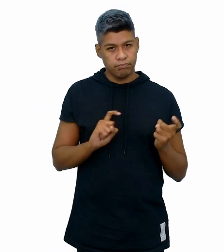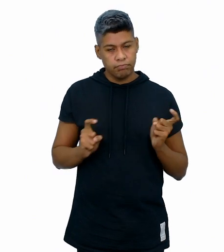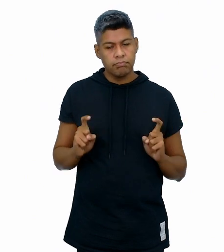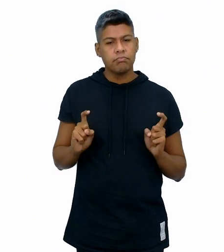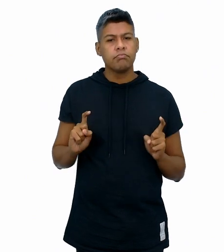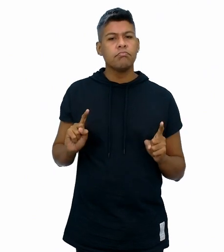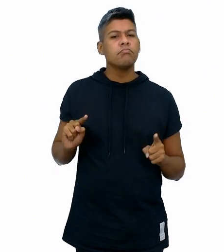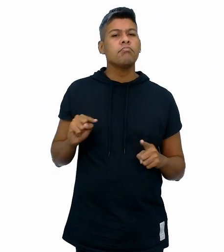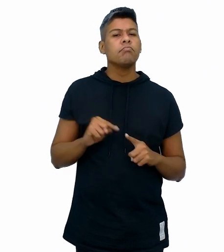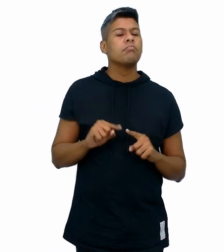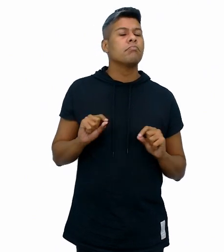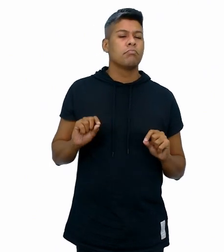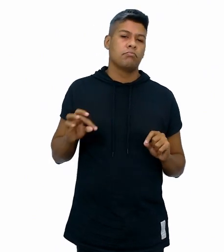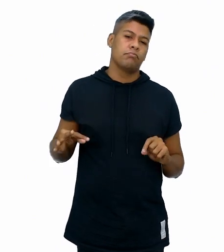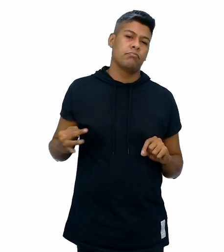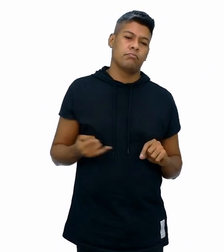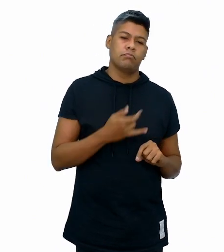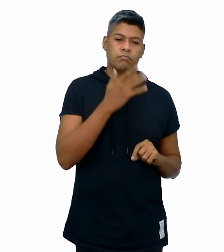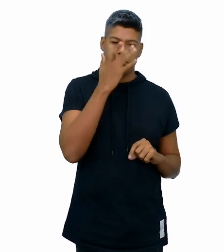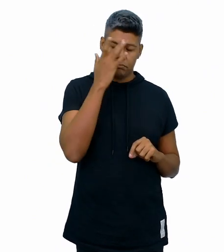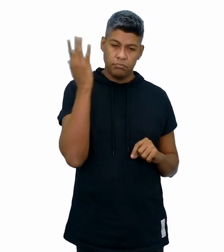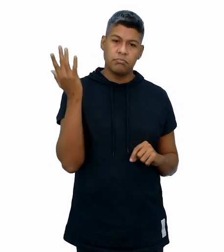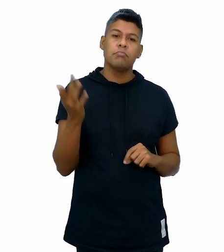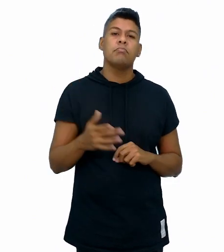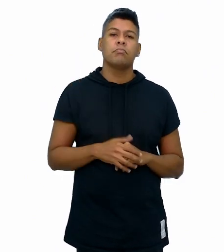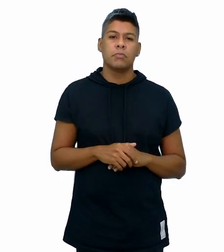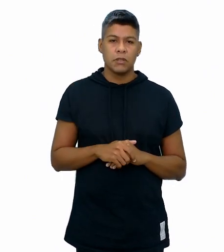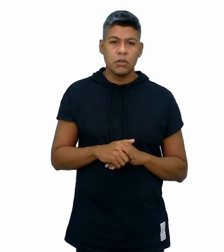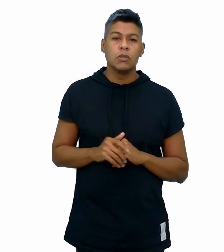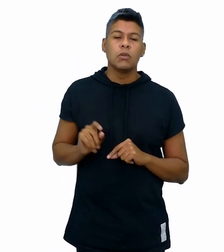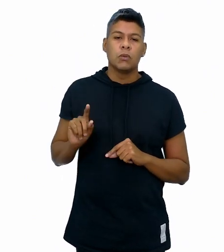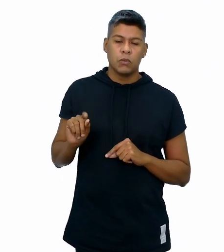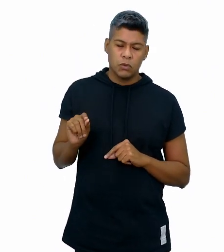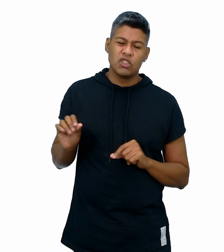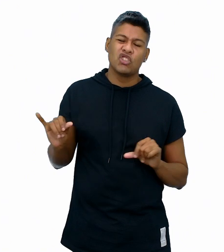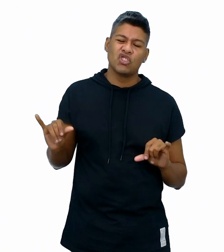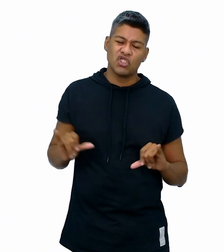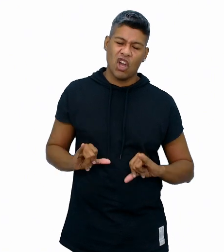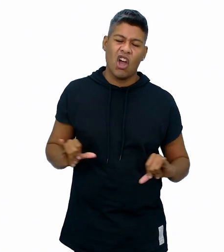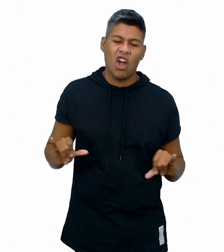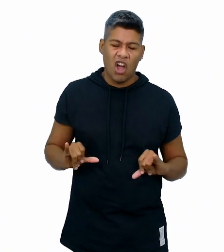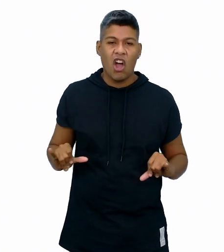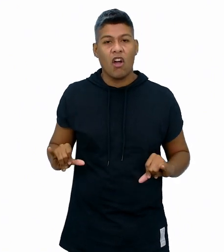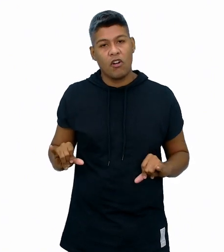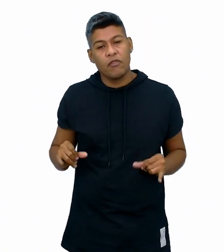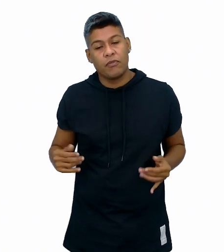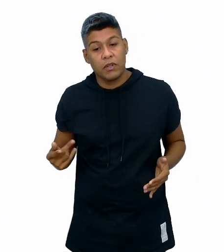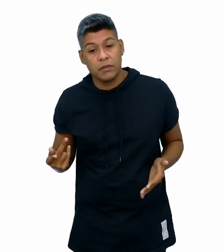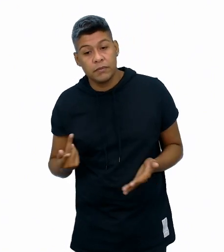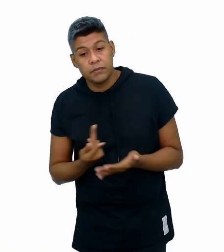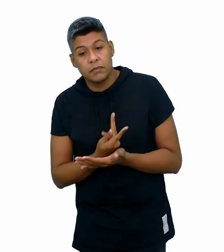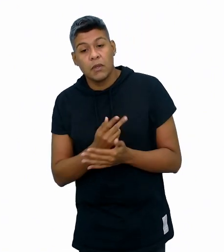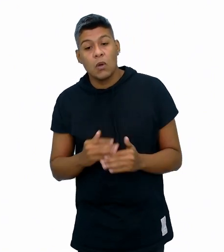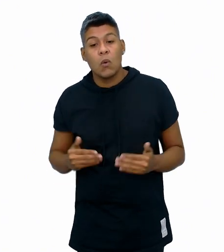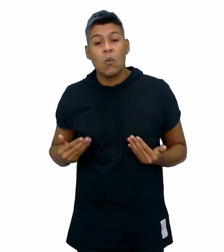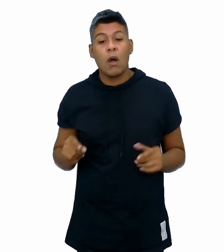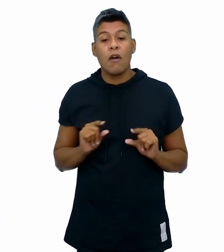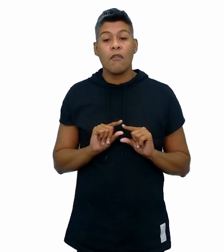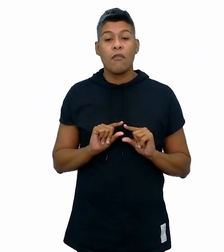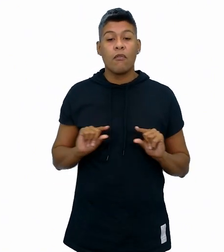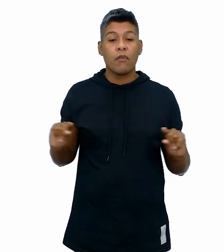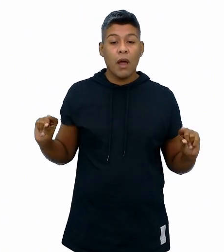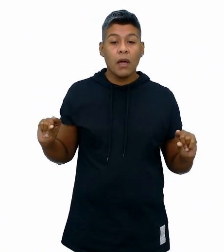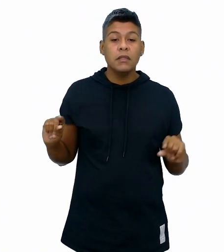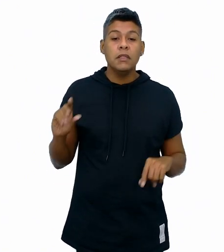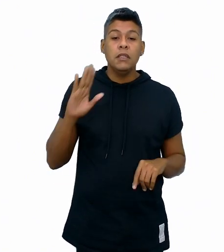destina a quem? Né? Para todos, né? Aquelas pessoas que vão sofrer aí com as consequências. E qual é a frase